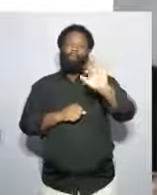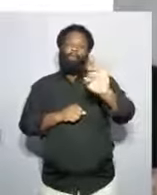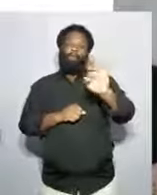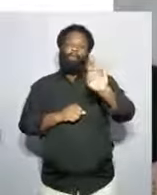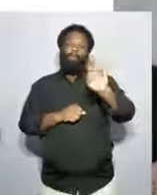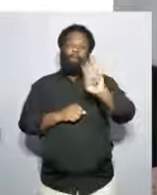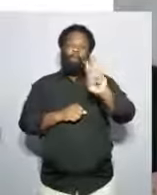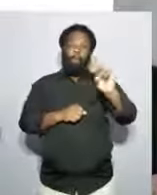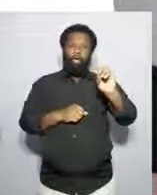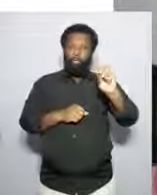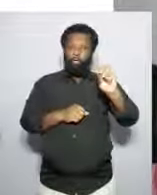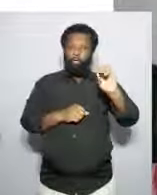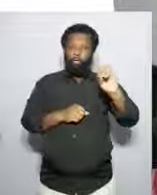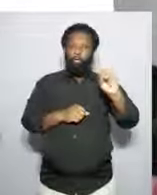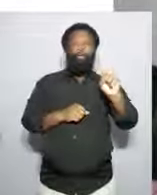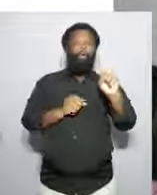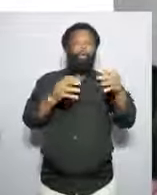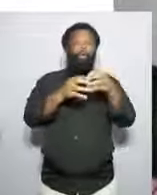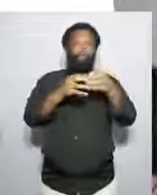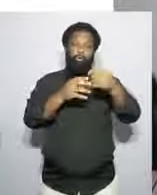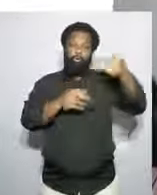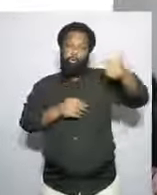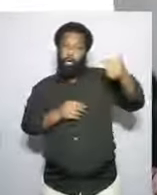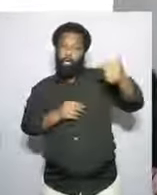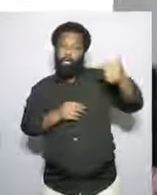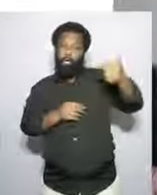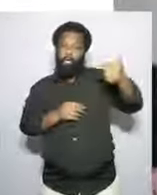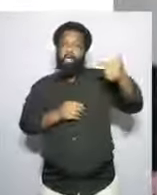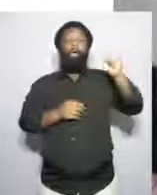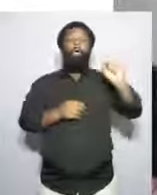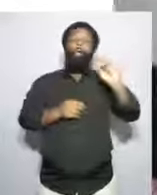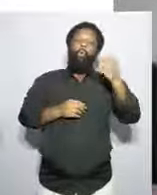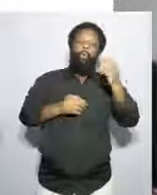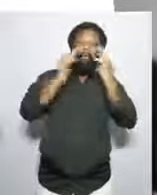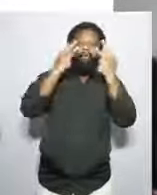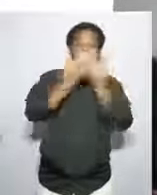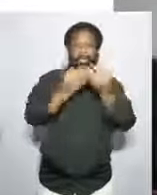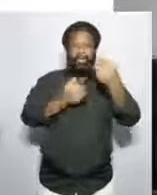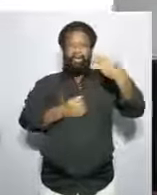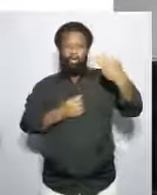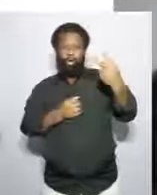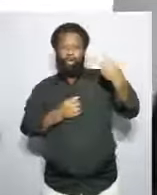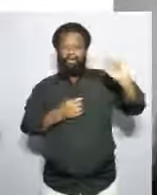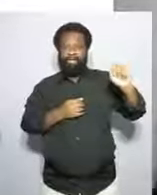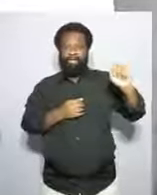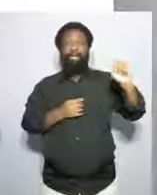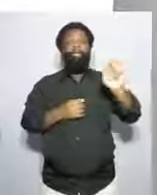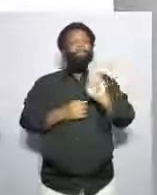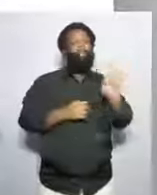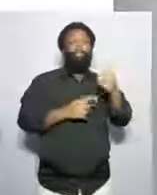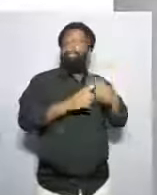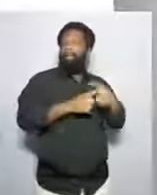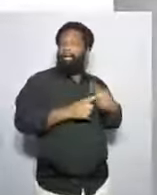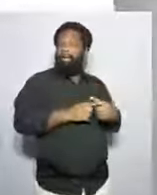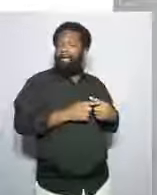metais pertencentes a esse grupo 2, né? Ou a família 2A, eles têm esse nome por